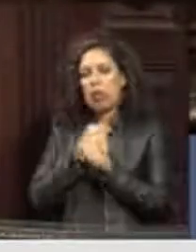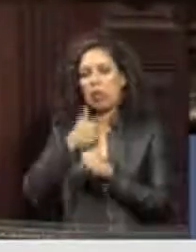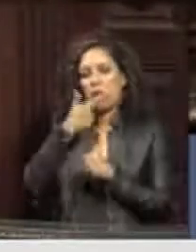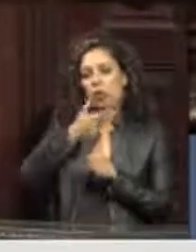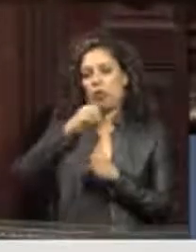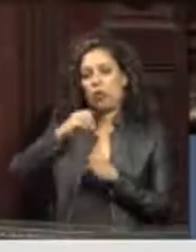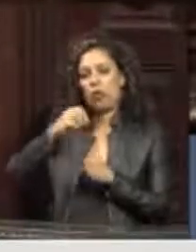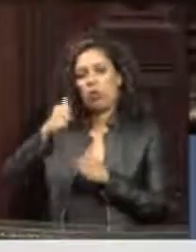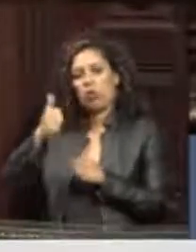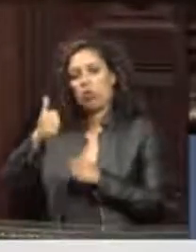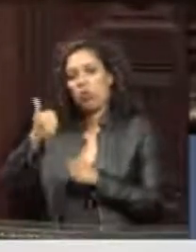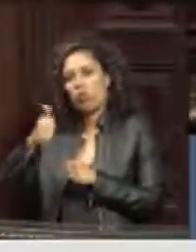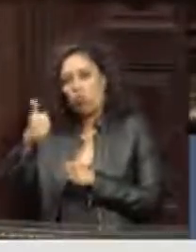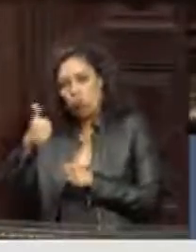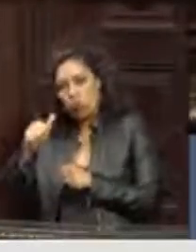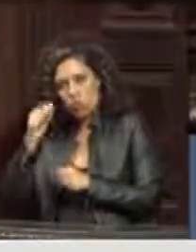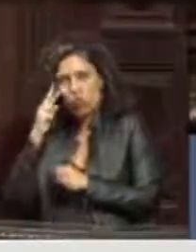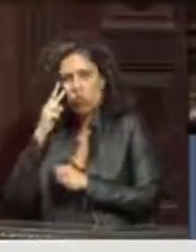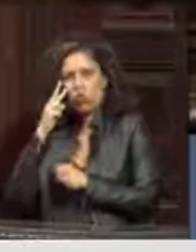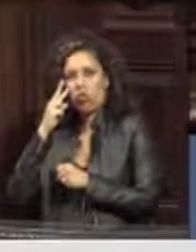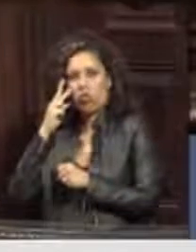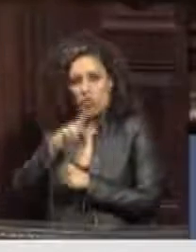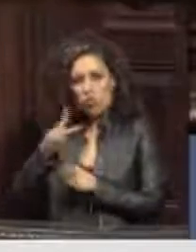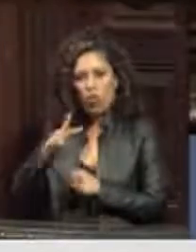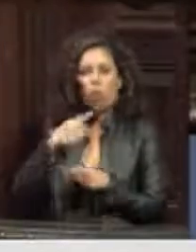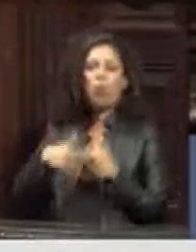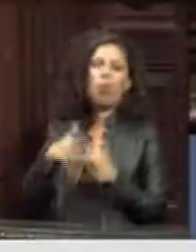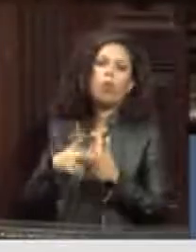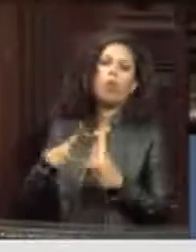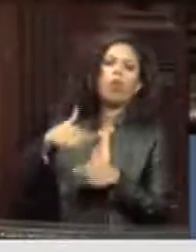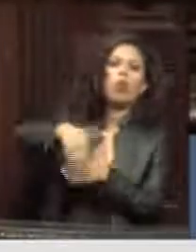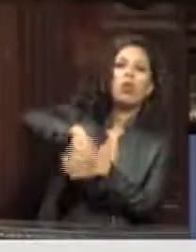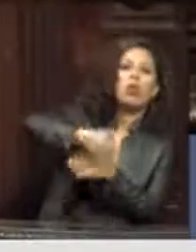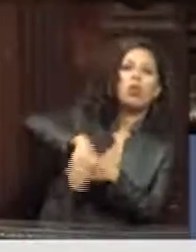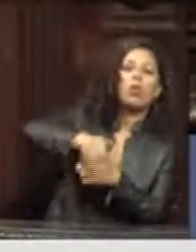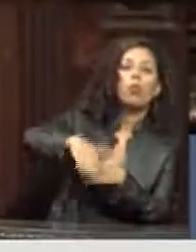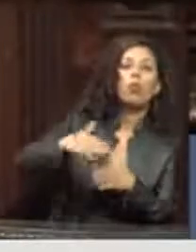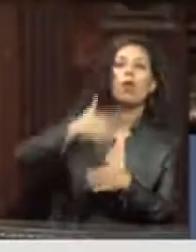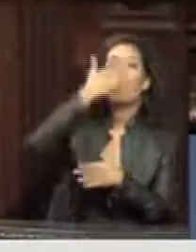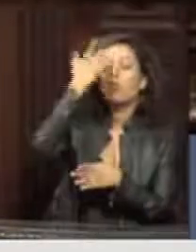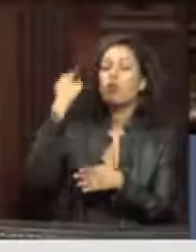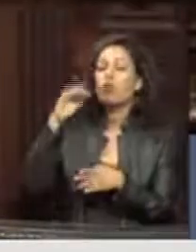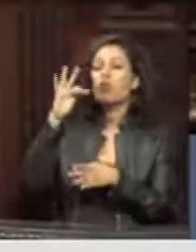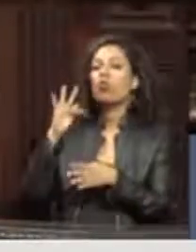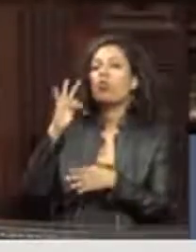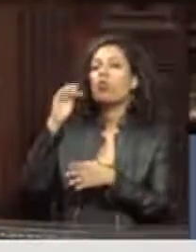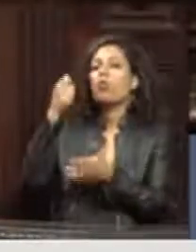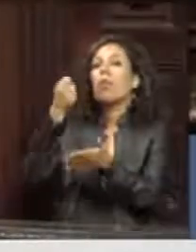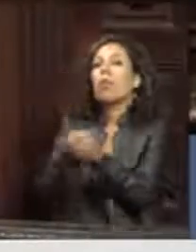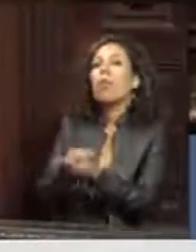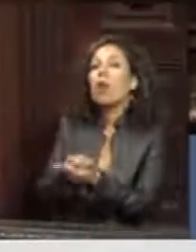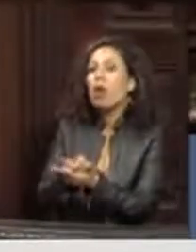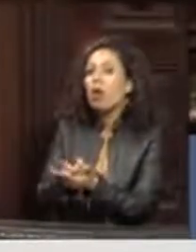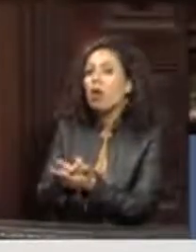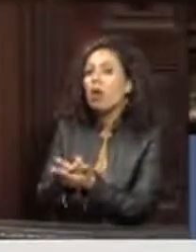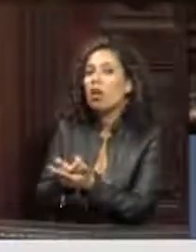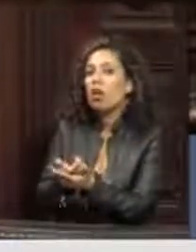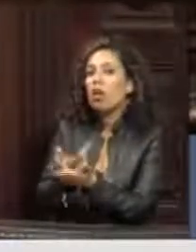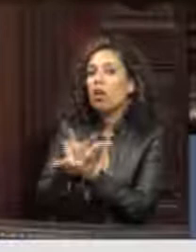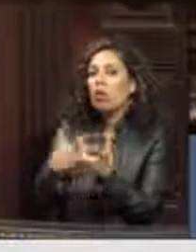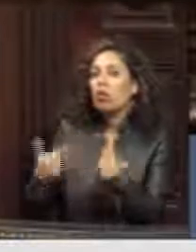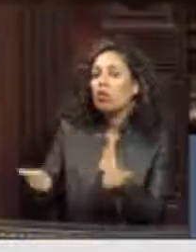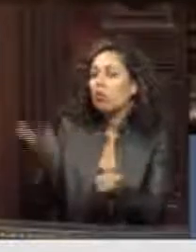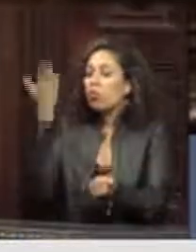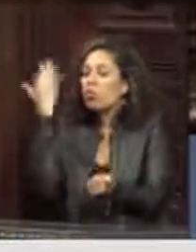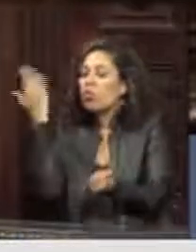até hoje há uma disputa feroz entre Estado e concessionária de quem arca com os valores daquilo que aconteceu na